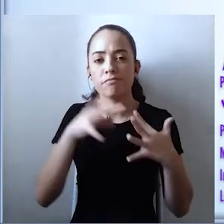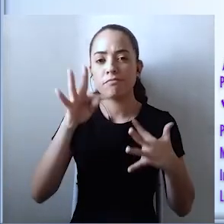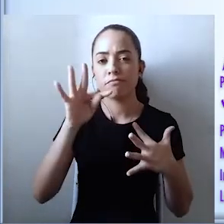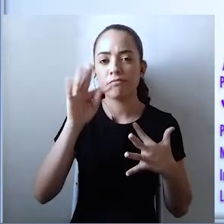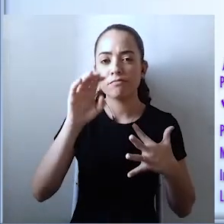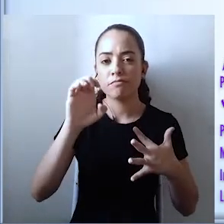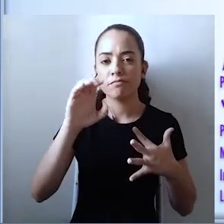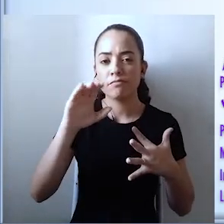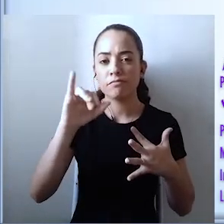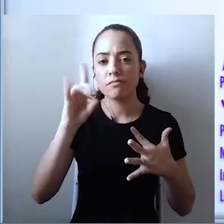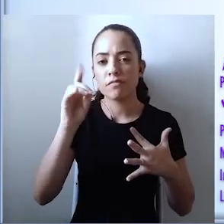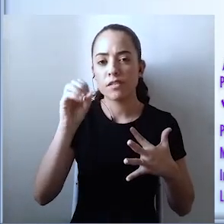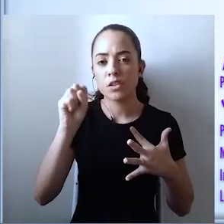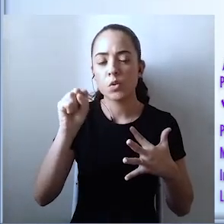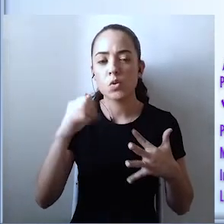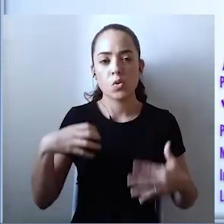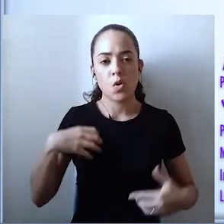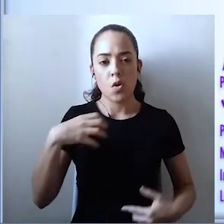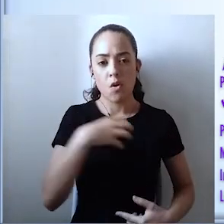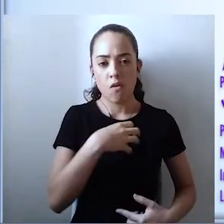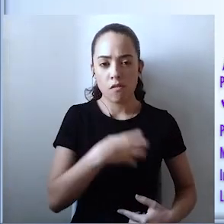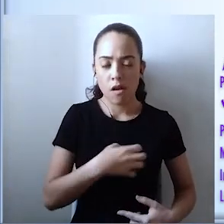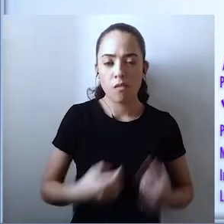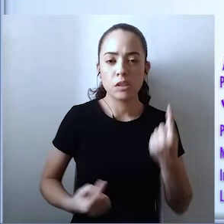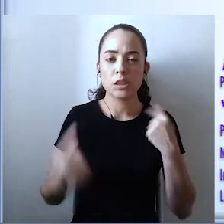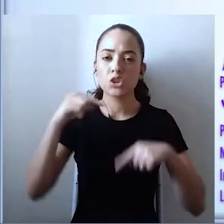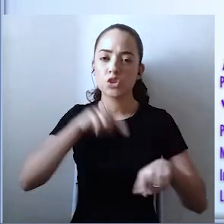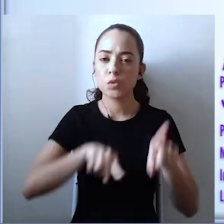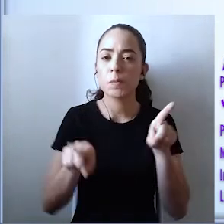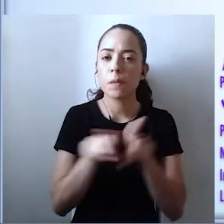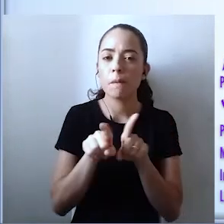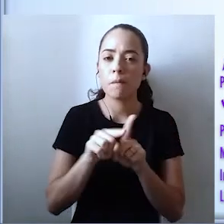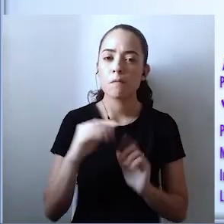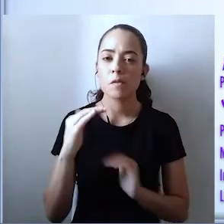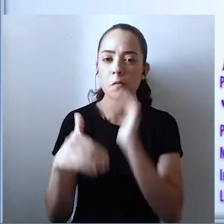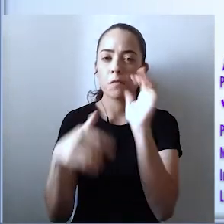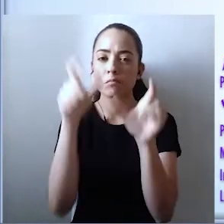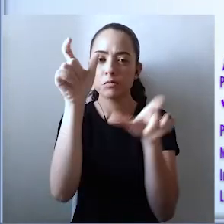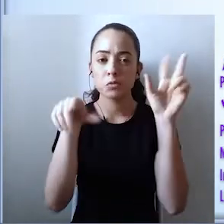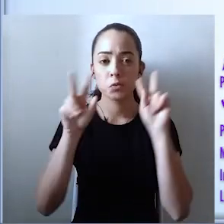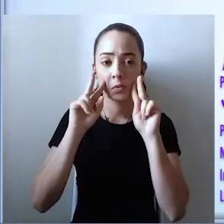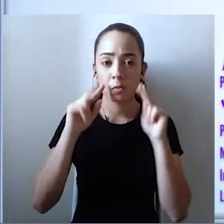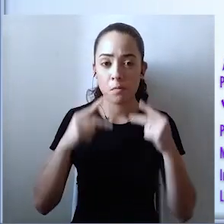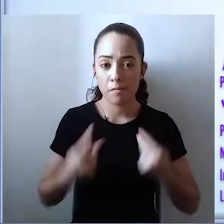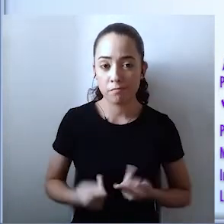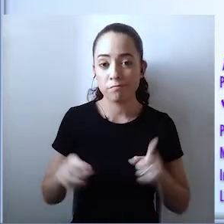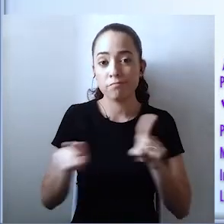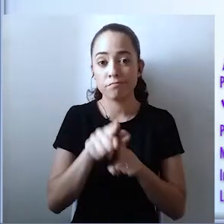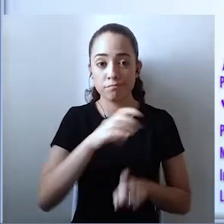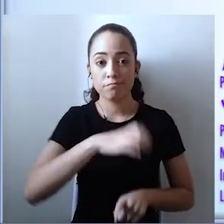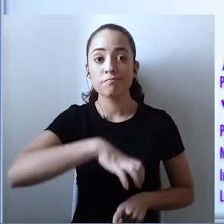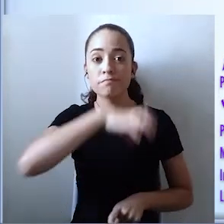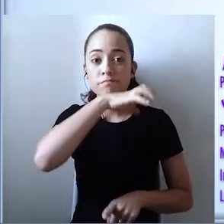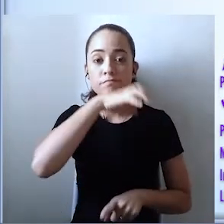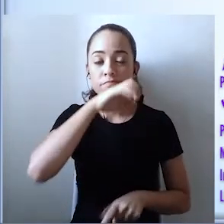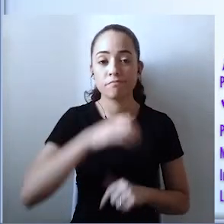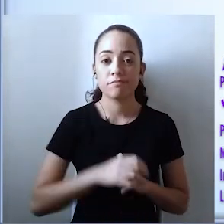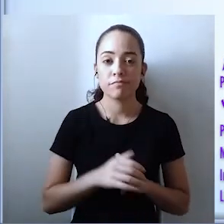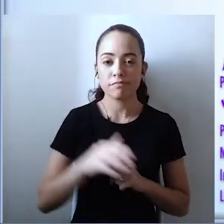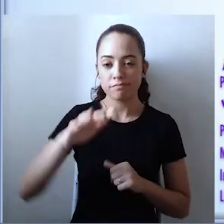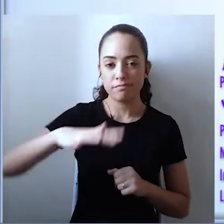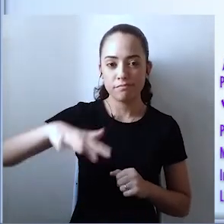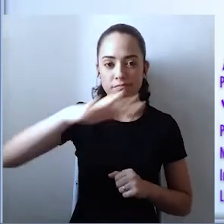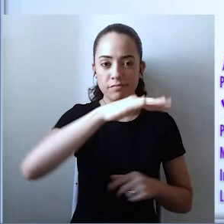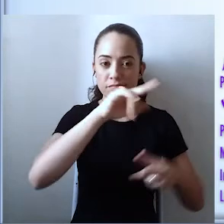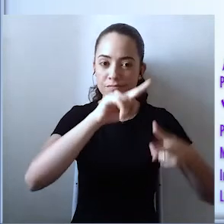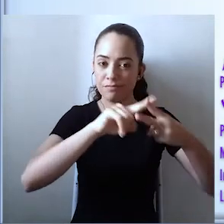dos tecidos, órgãos e sistemas, e do seu desenvolvimento em humanos e animais domésticos. Em ambas as áreas de Histologia